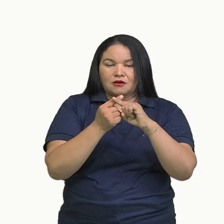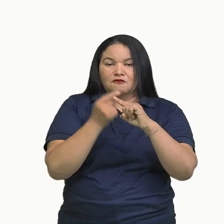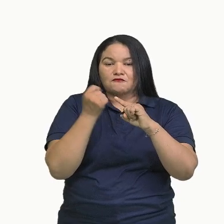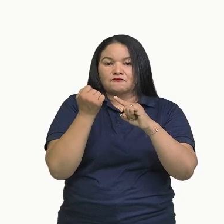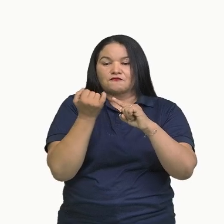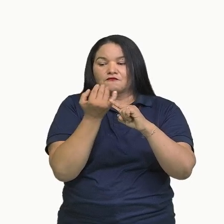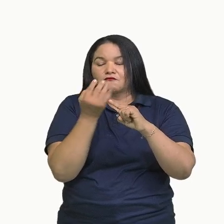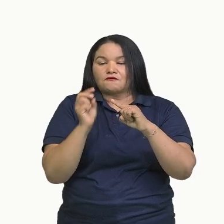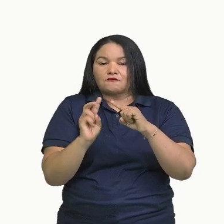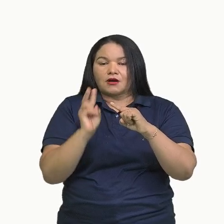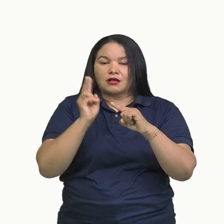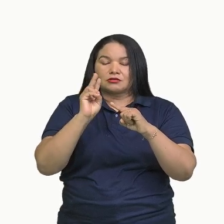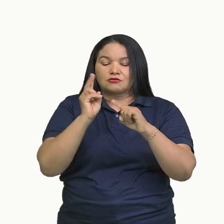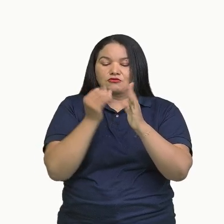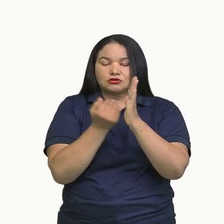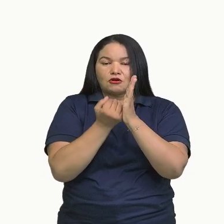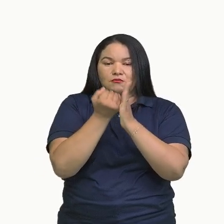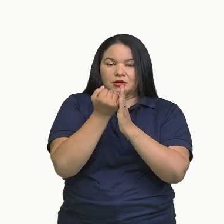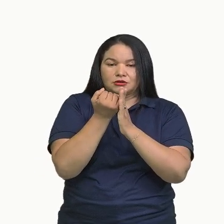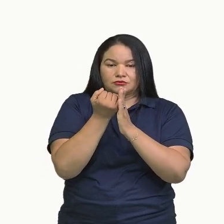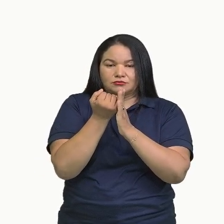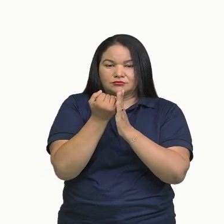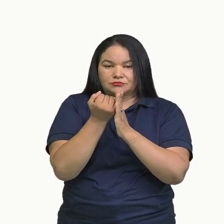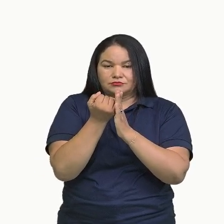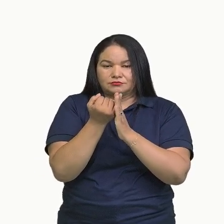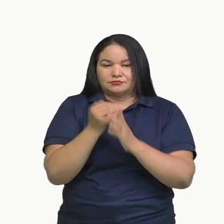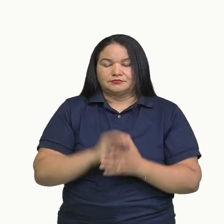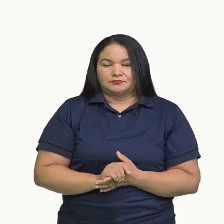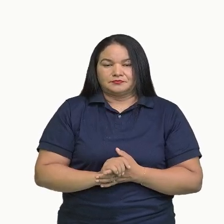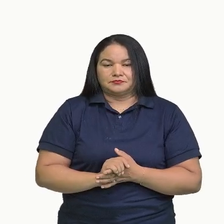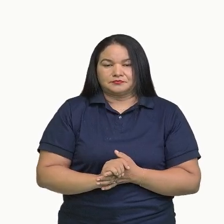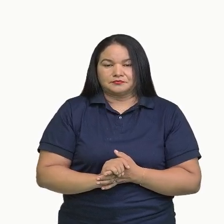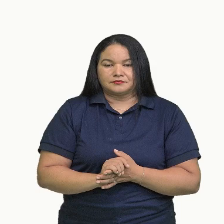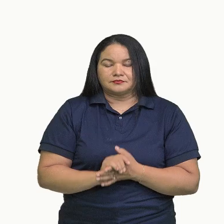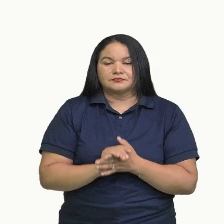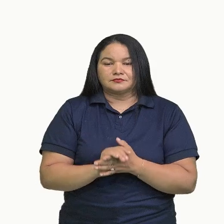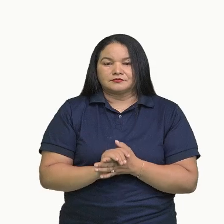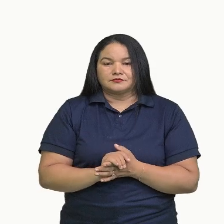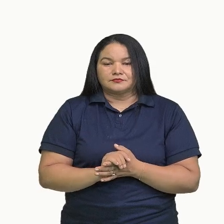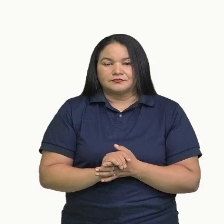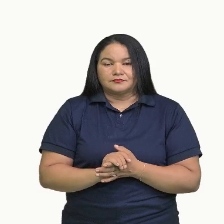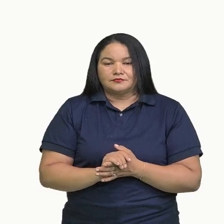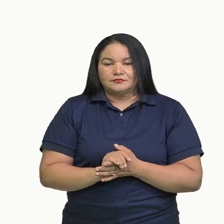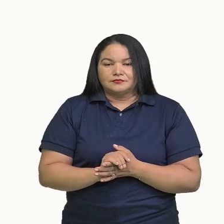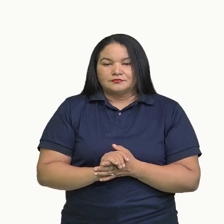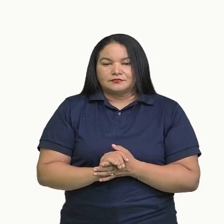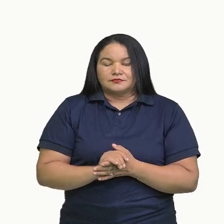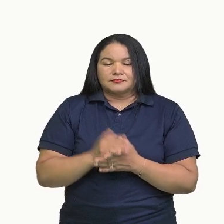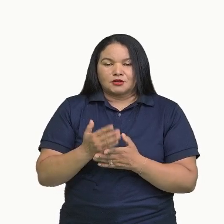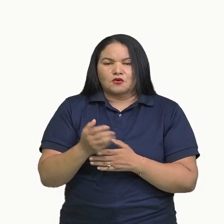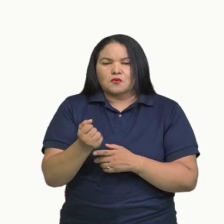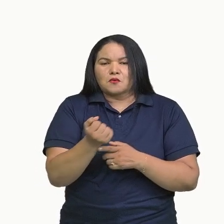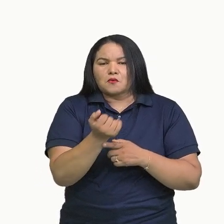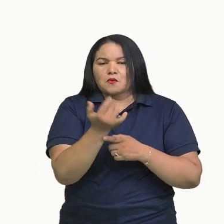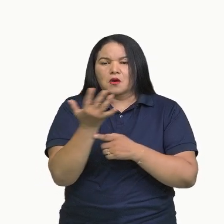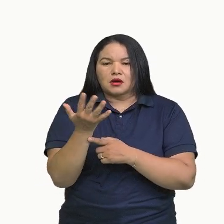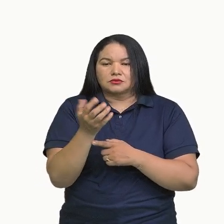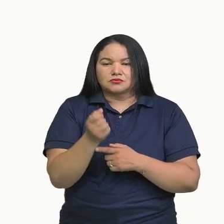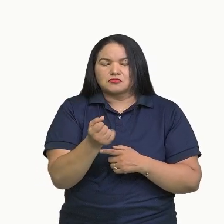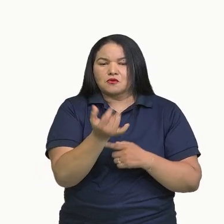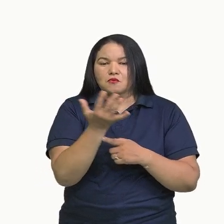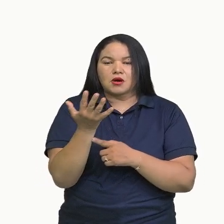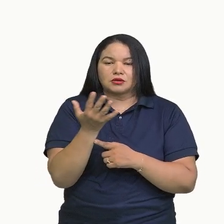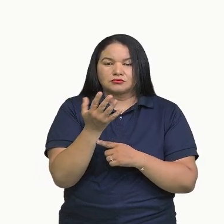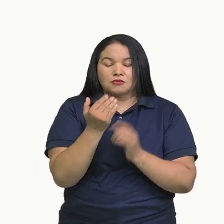pela taxa de aumento. A taxa de aumento, no caso aí, foi de quanto, gente? Foi